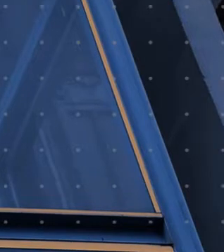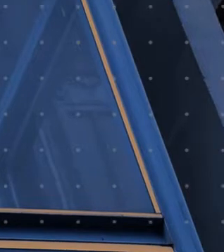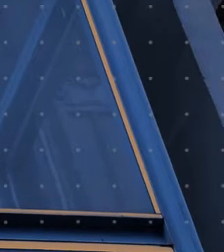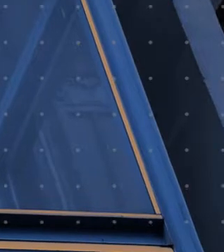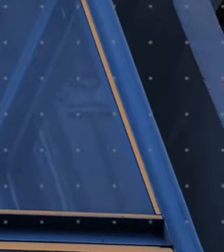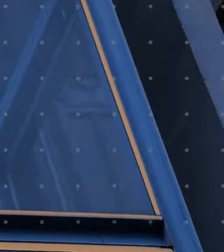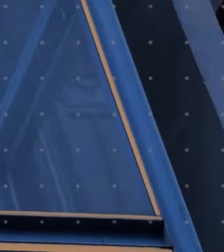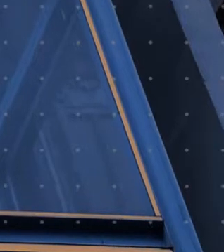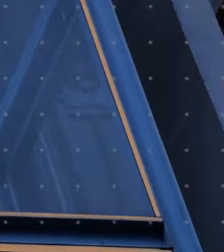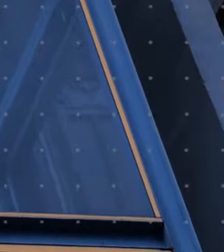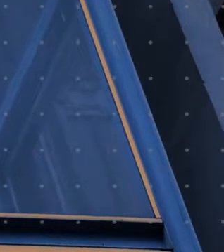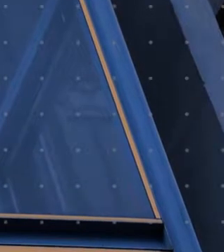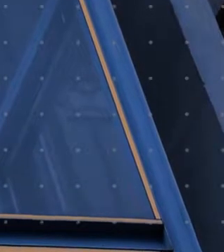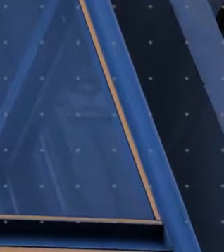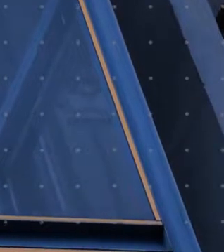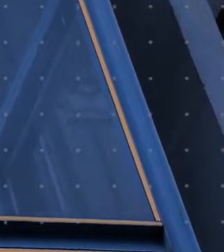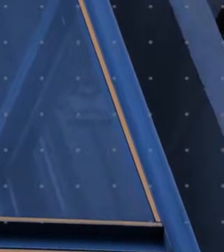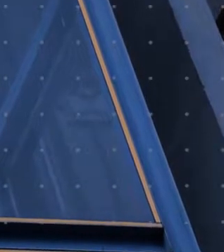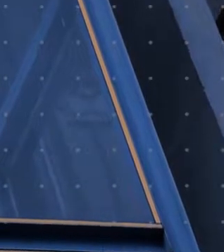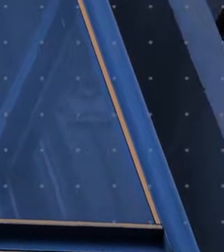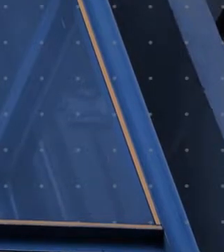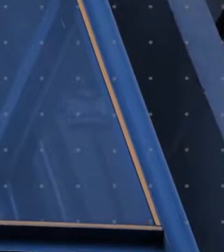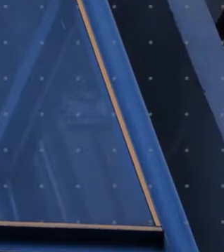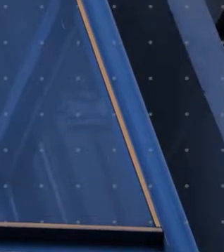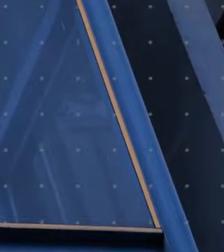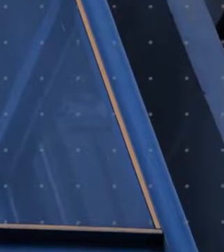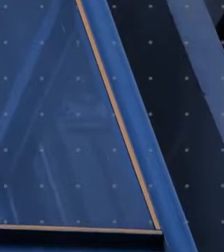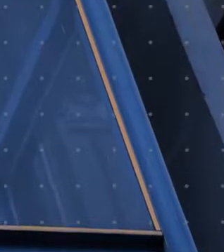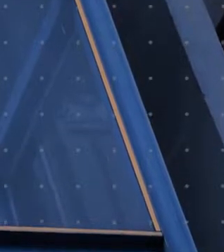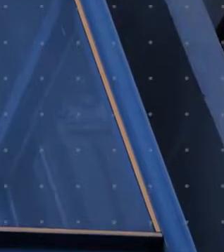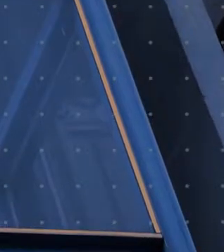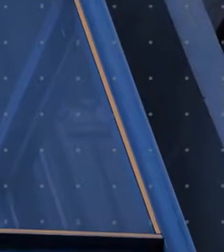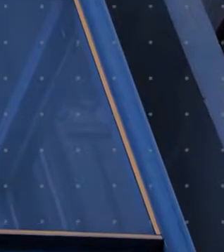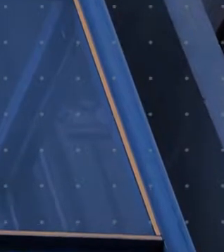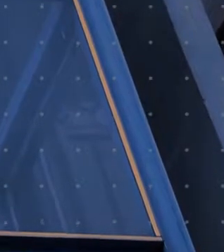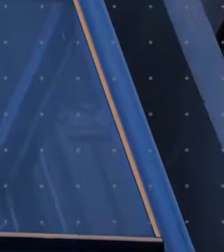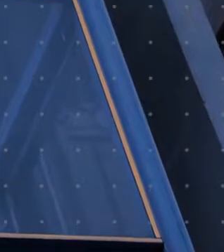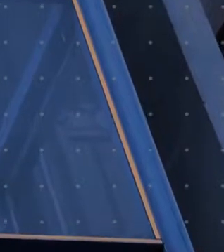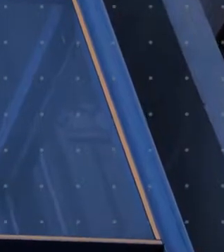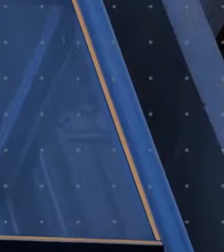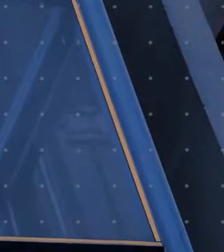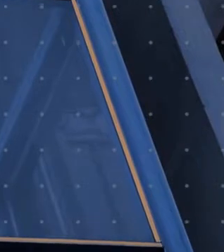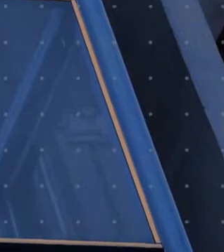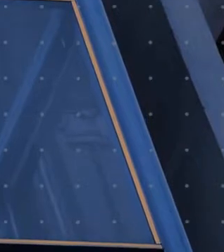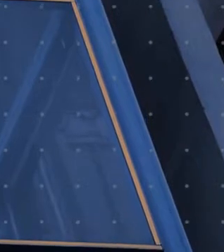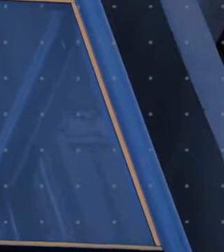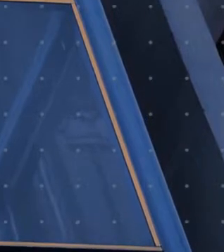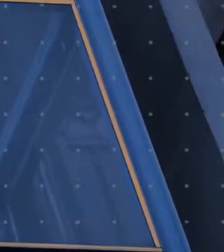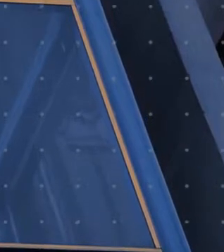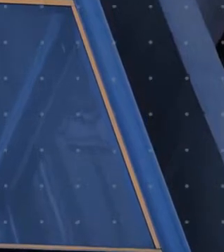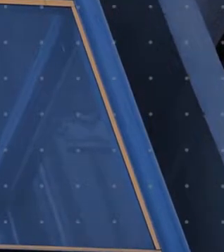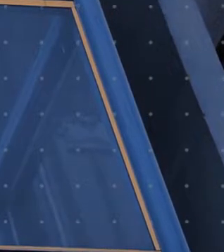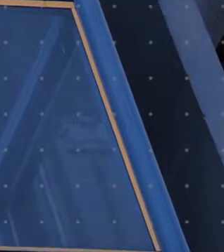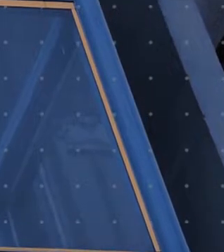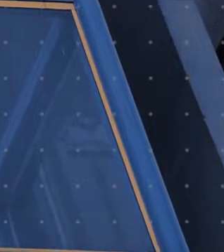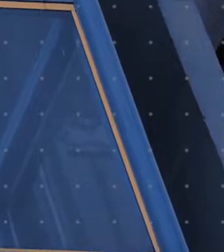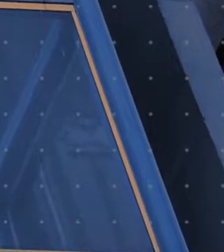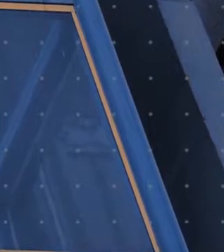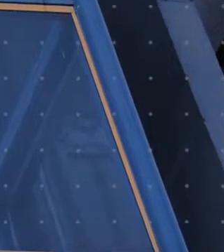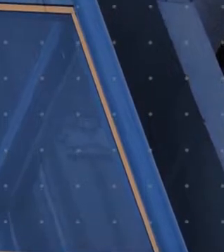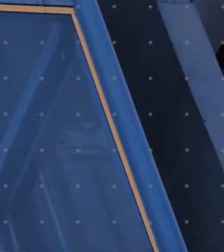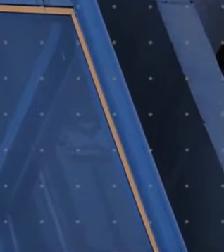O PAT, Posto de Atendimento ao Trabalhador de São José dos Campos, tem oportunidades de emprego para